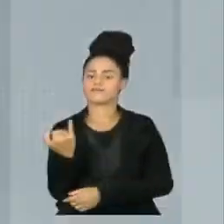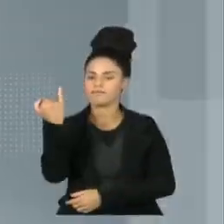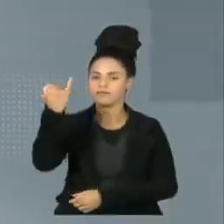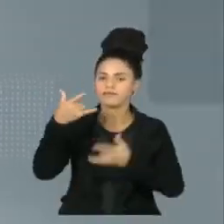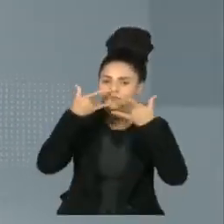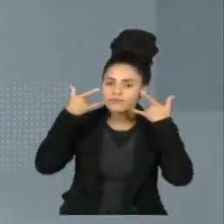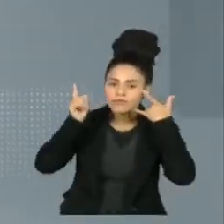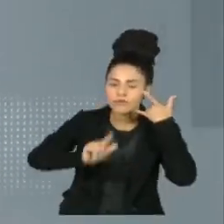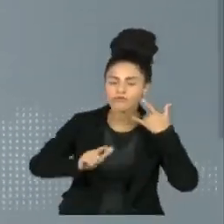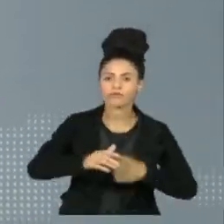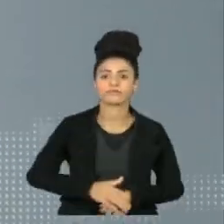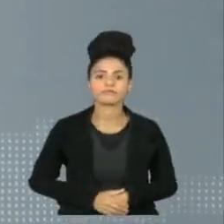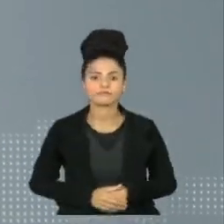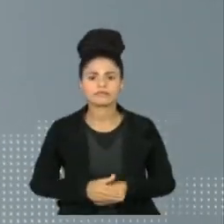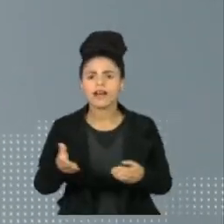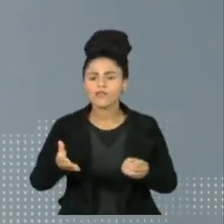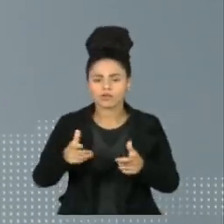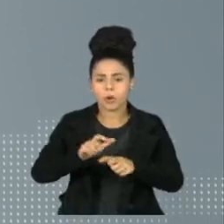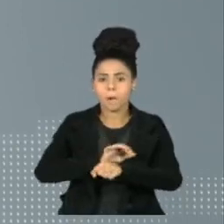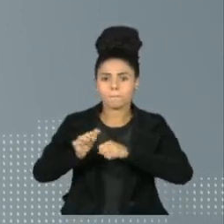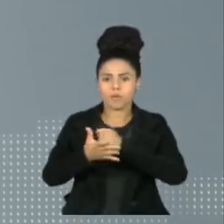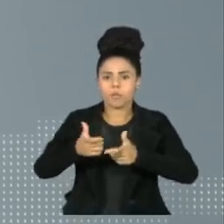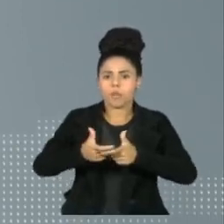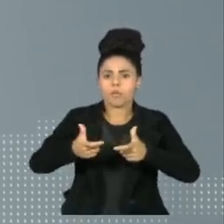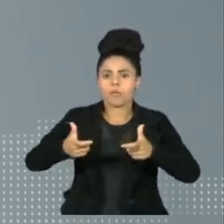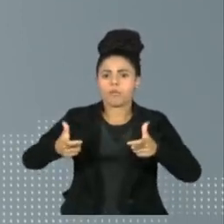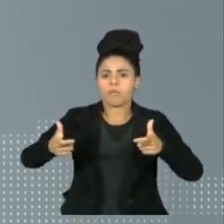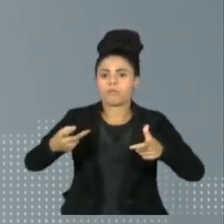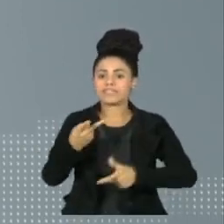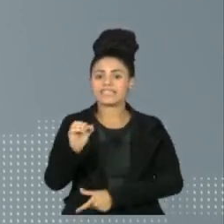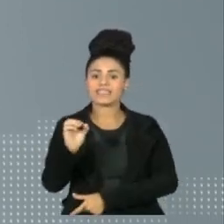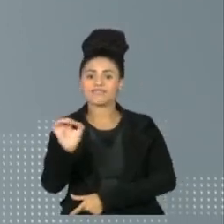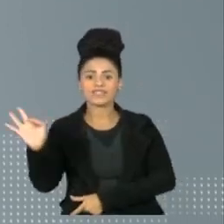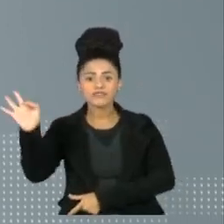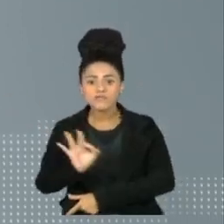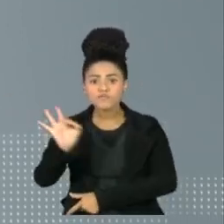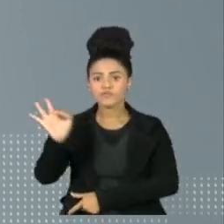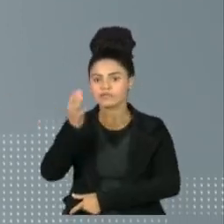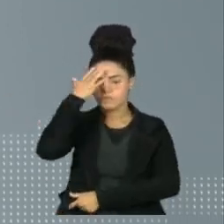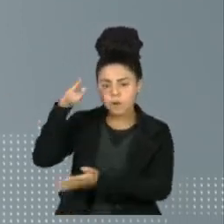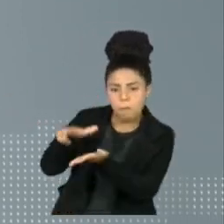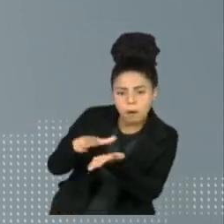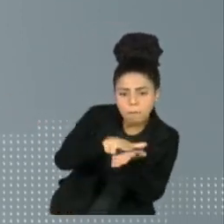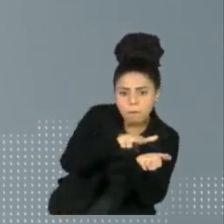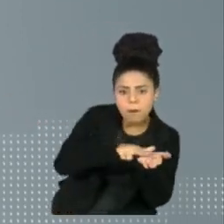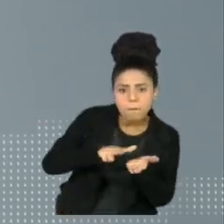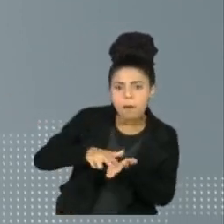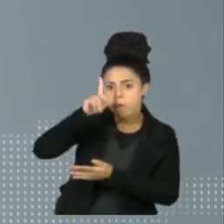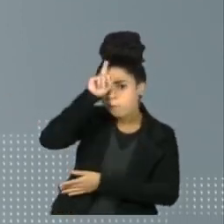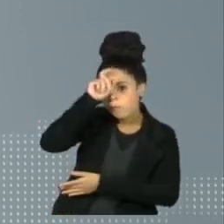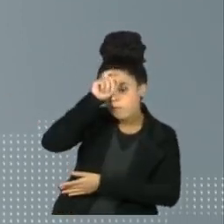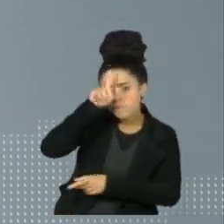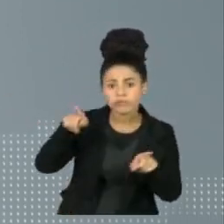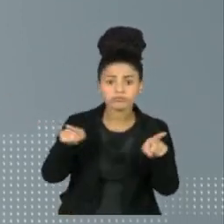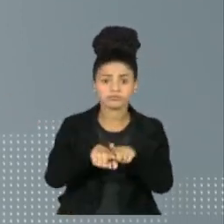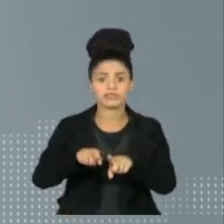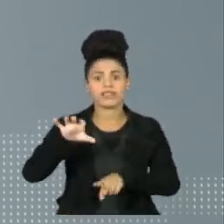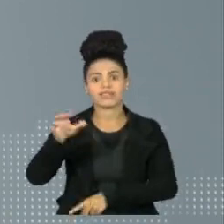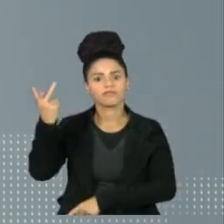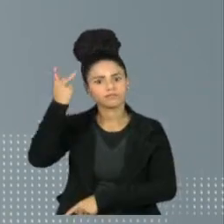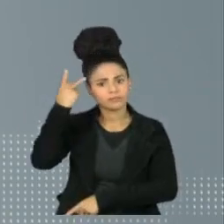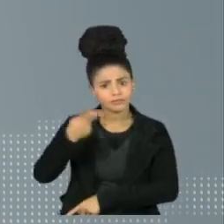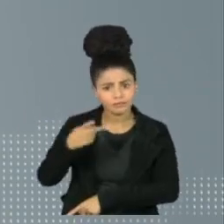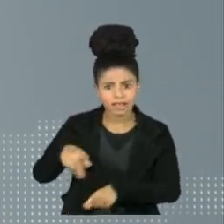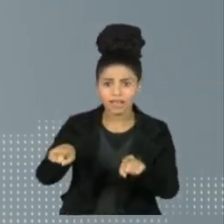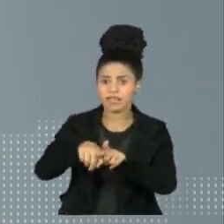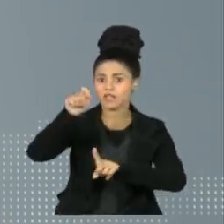A medida veio em meio a uma alta de 120% no número de internações por Covid-19 no estado só no mês de maio.